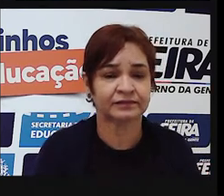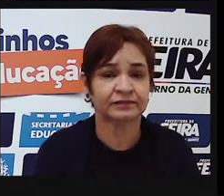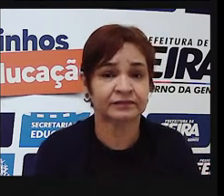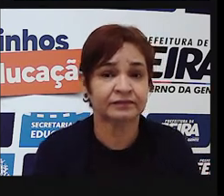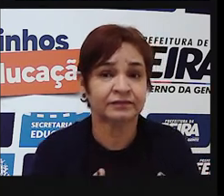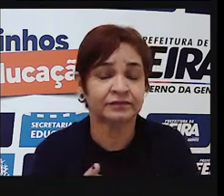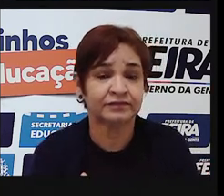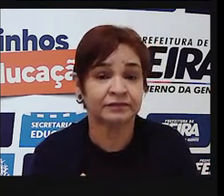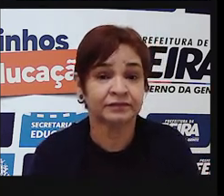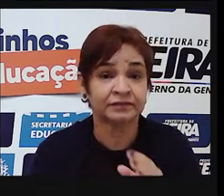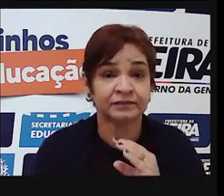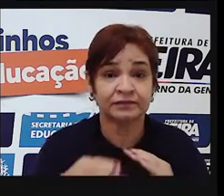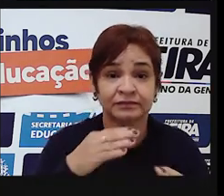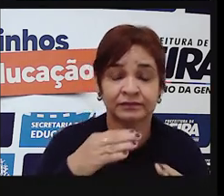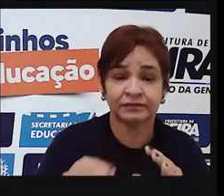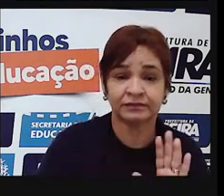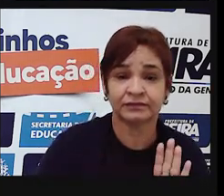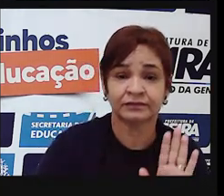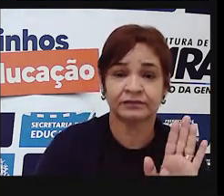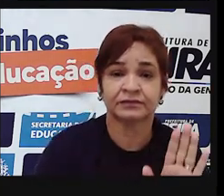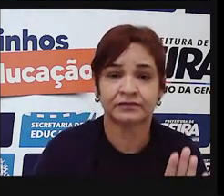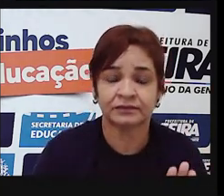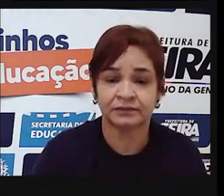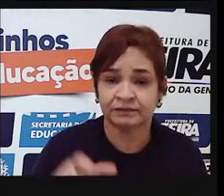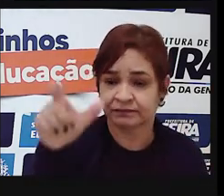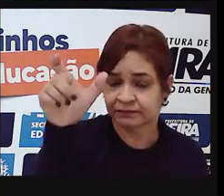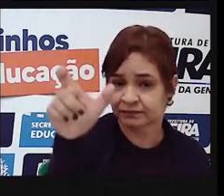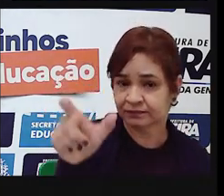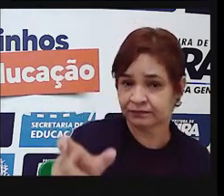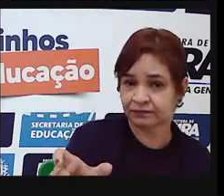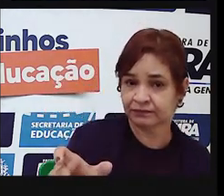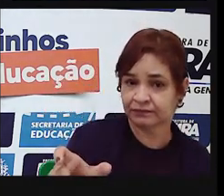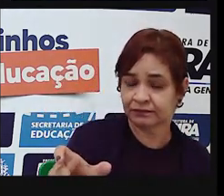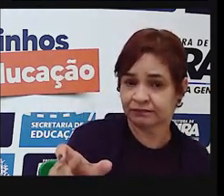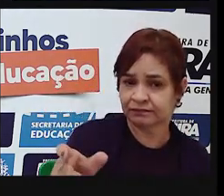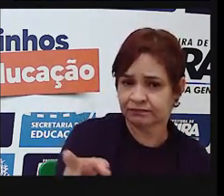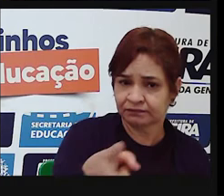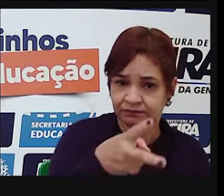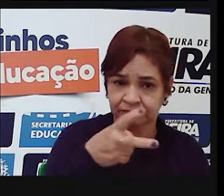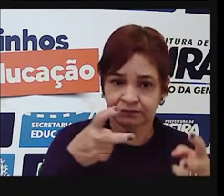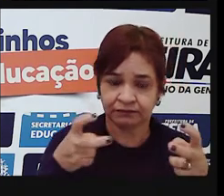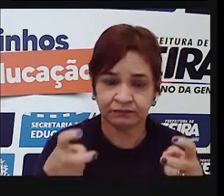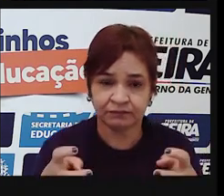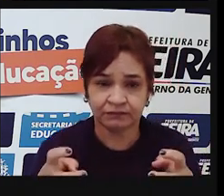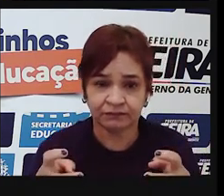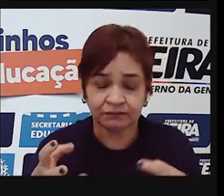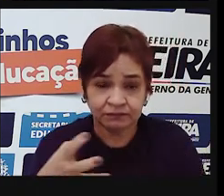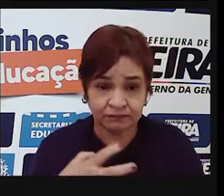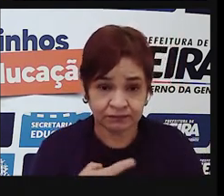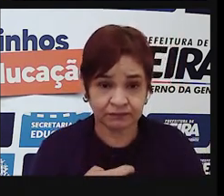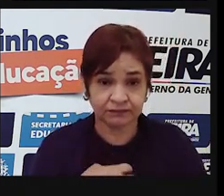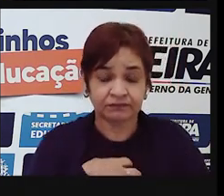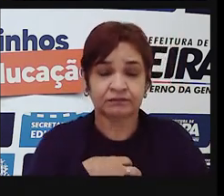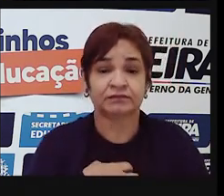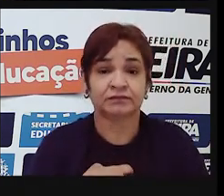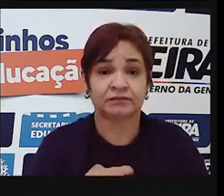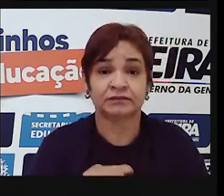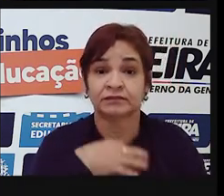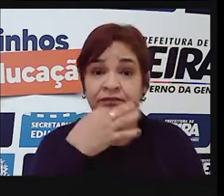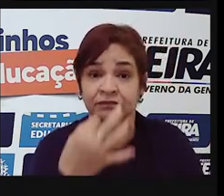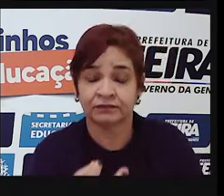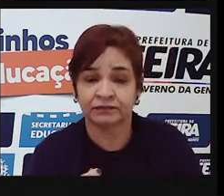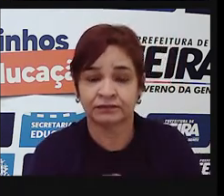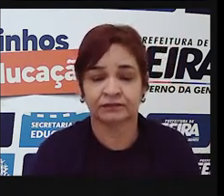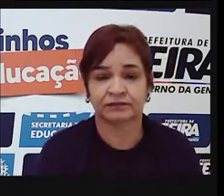se comunicar e representar esteticamente a visão, o sentimento ou a opinião de